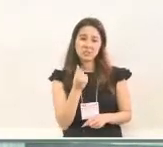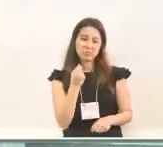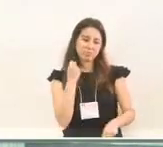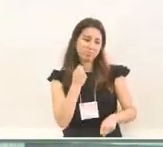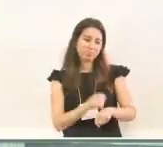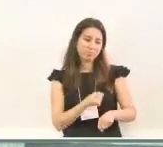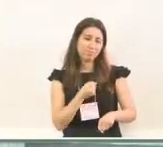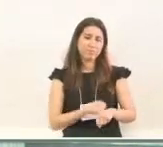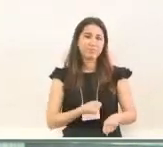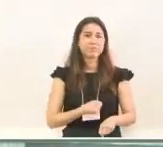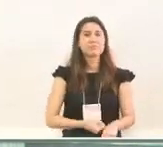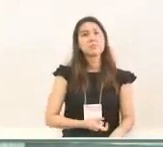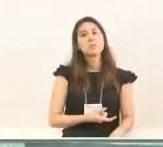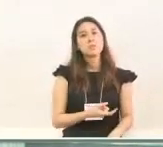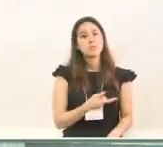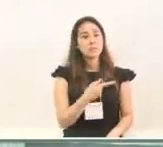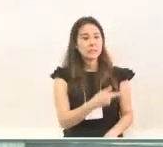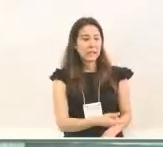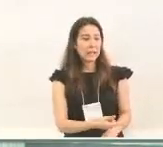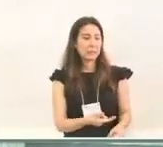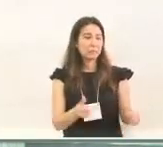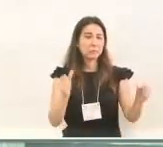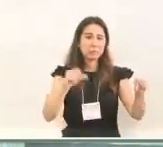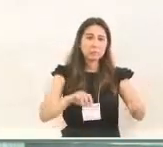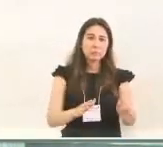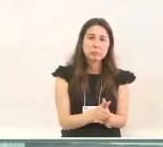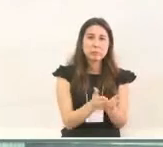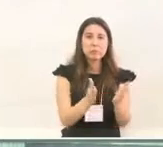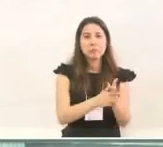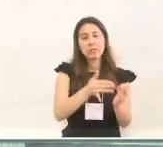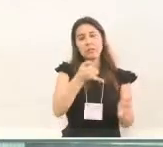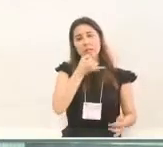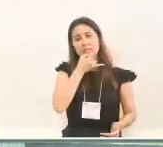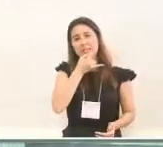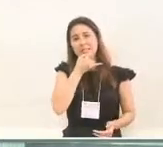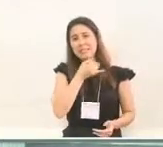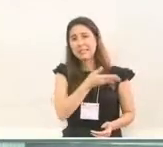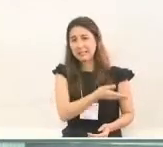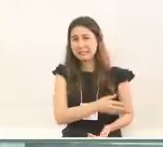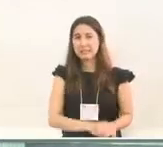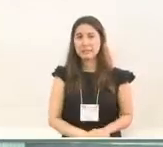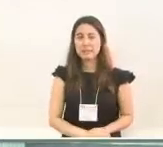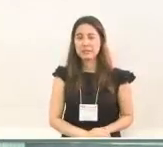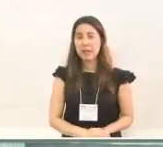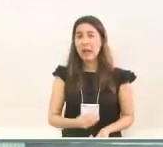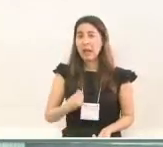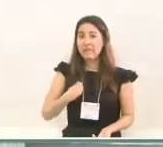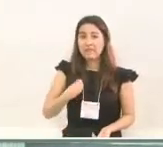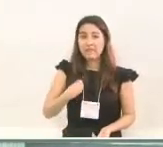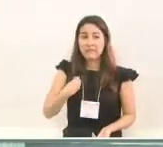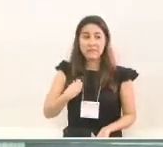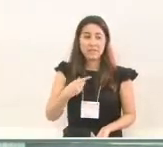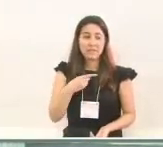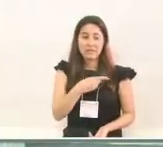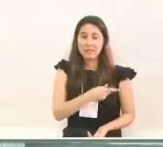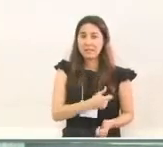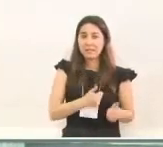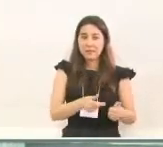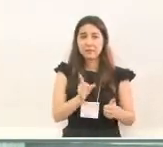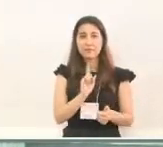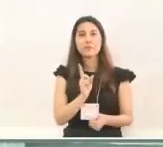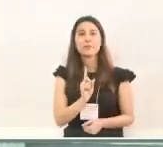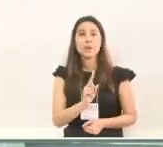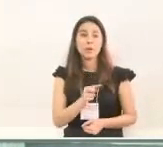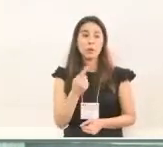é remanescentes locais tristes não havia uma vida social e ele diz na sua crônica que requer grande